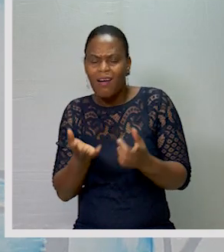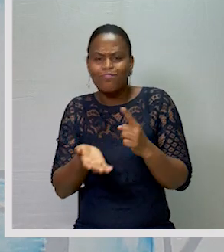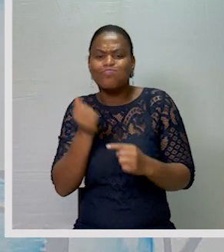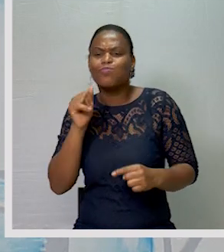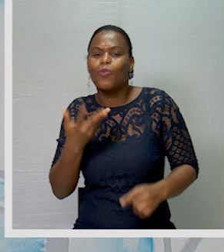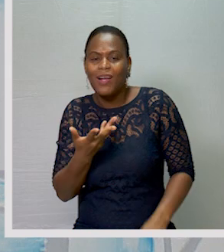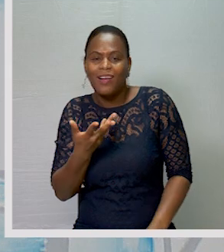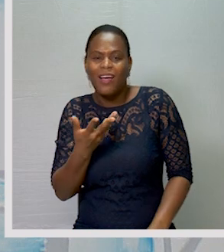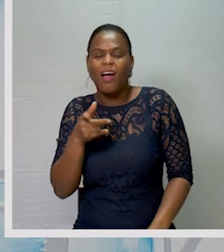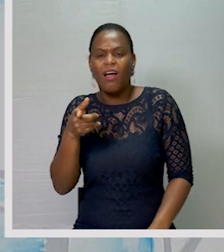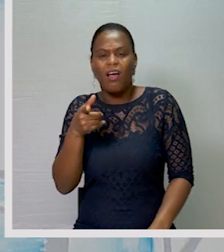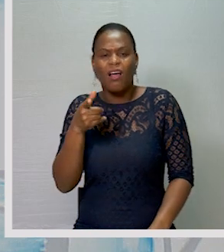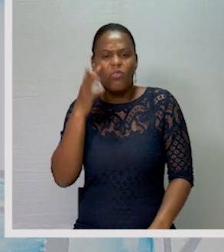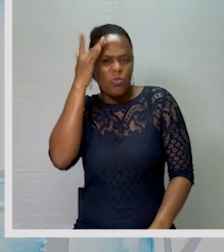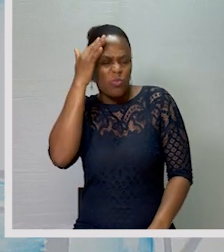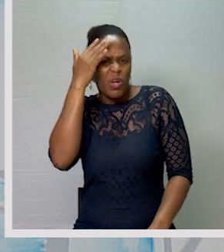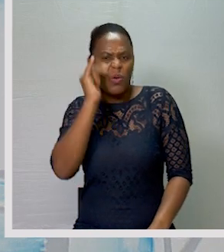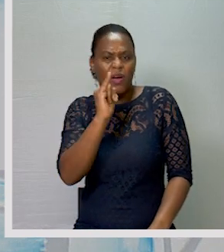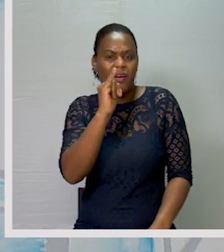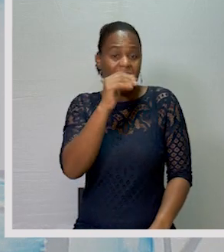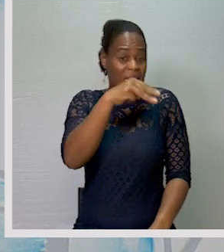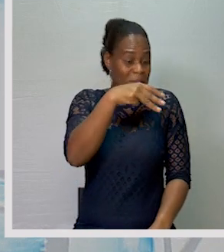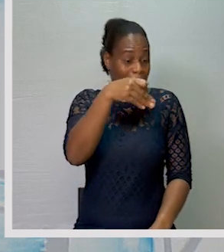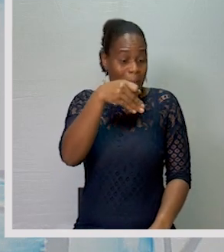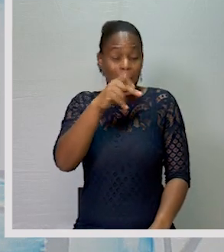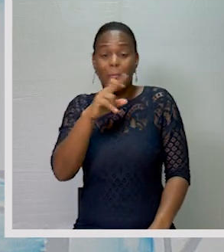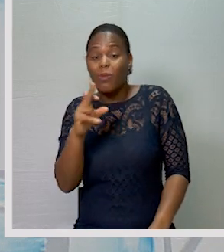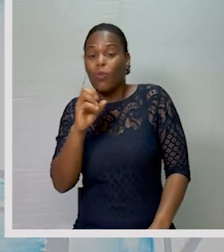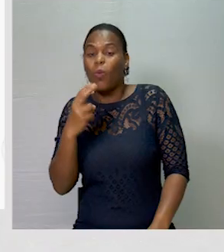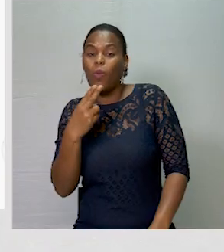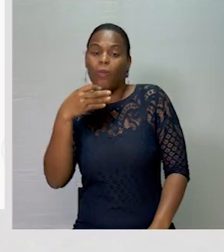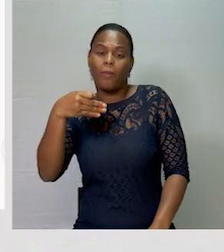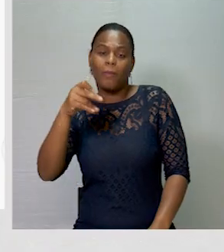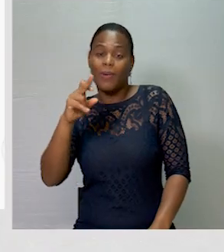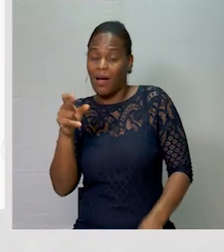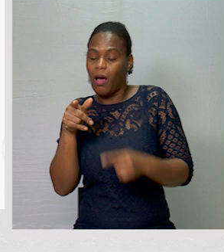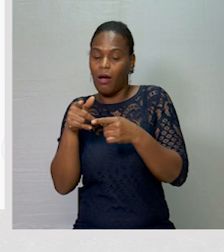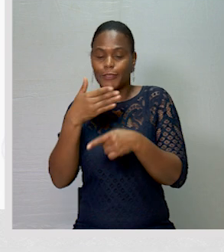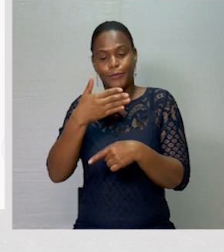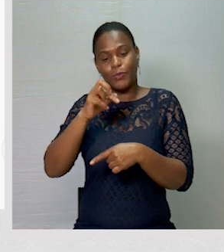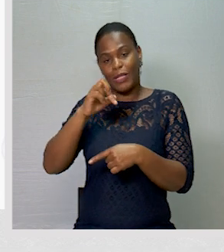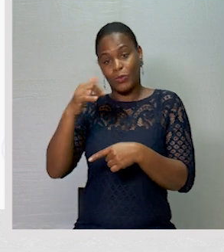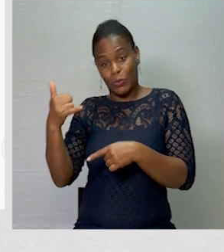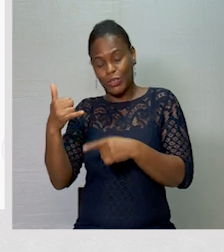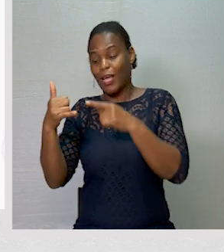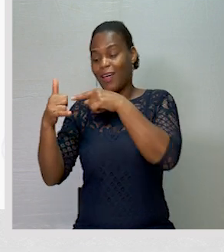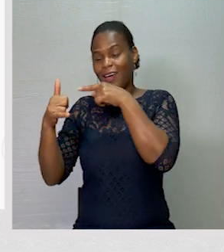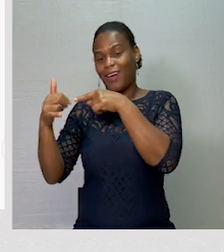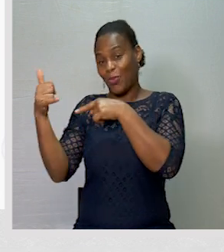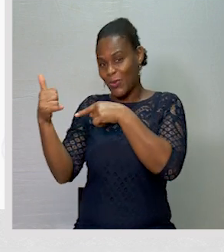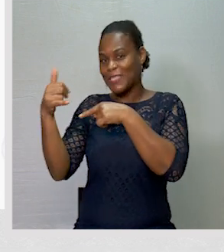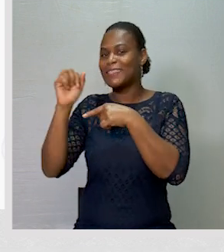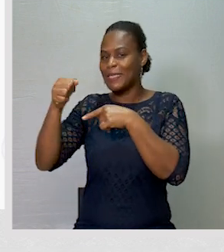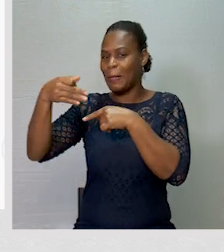conseguiremos identificar perfeitamente se o número é ímpar ou se é par. E neste caso, 182 termina por 2, então